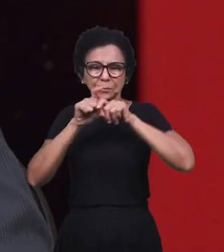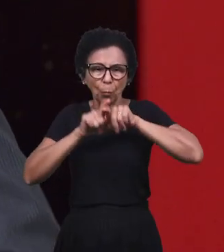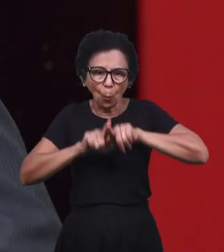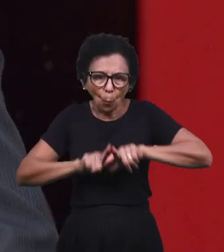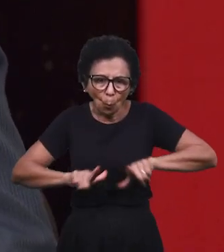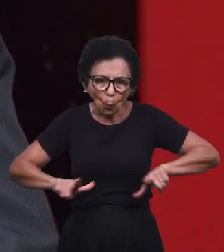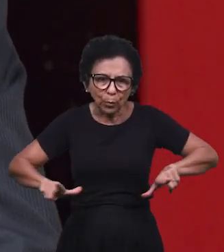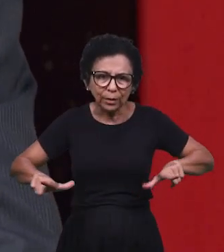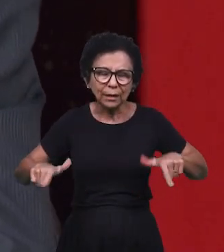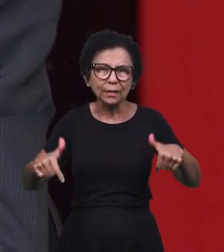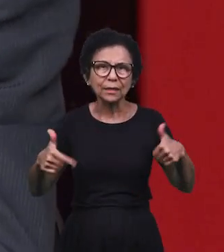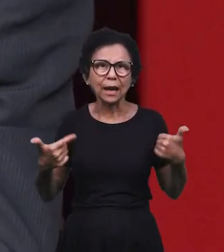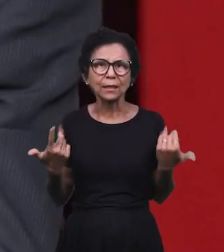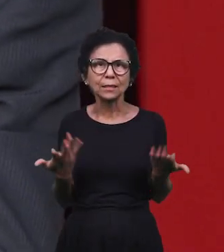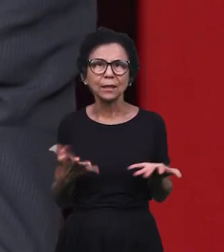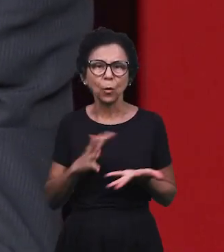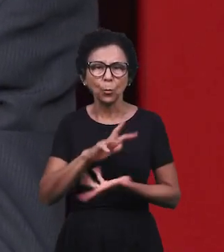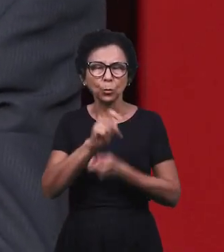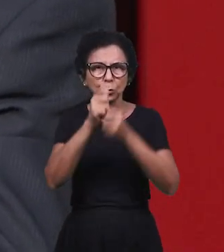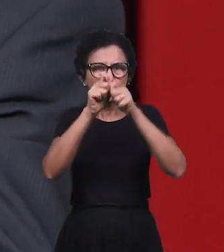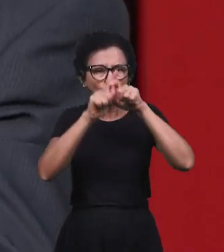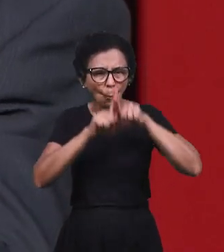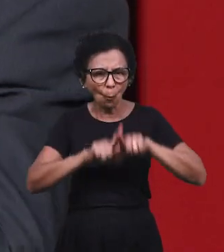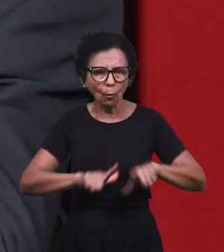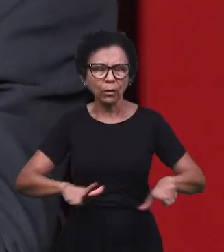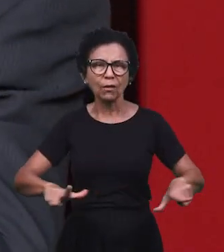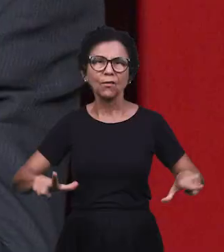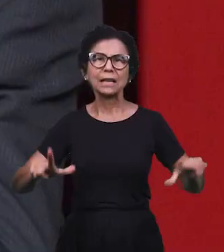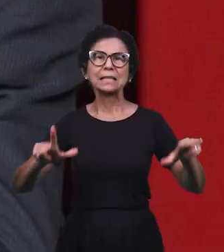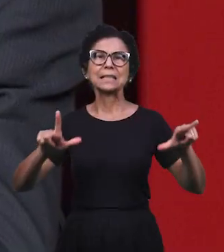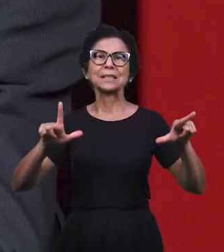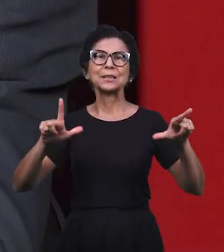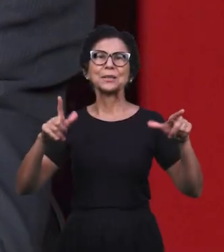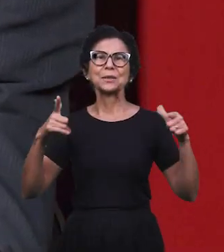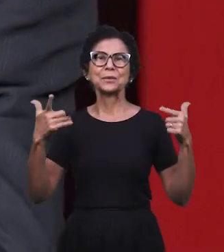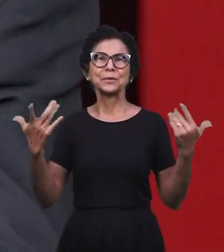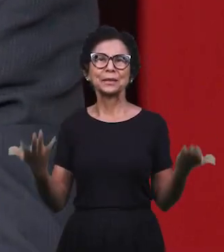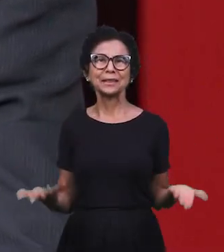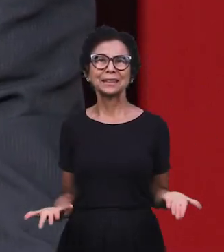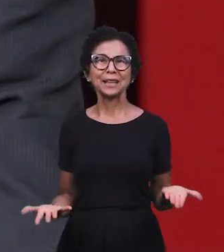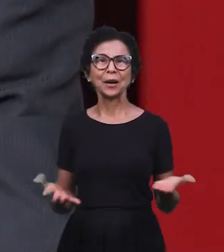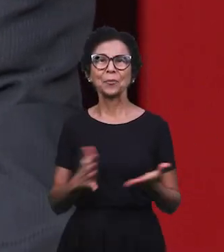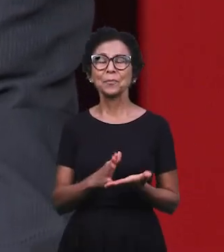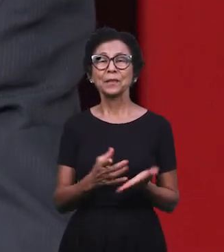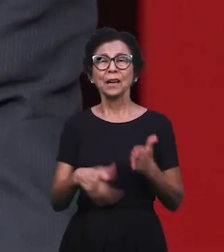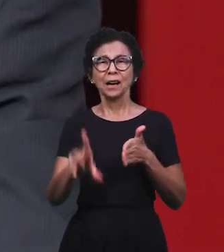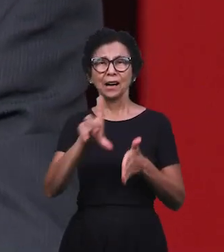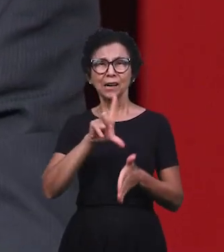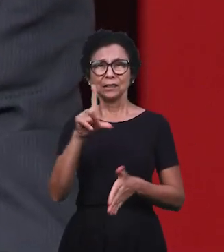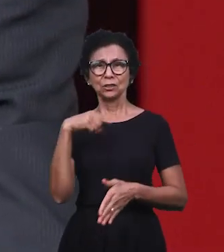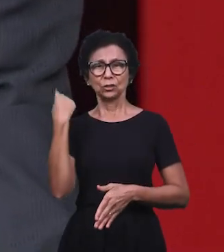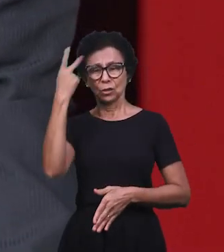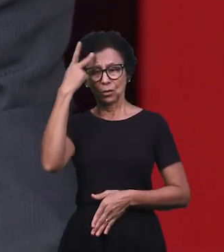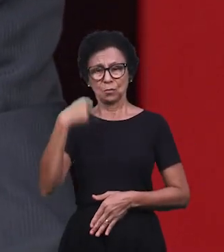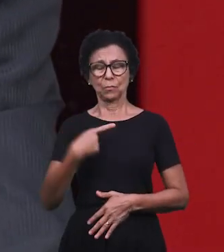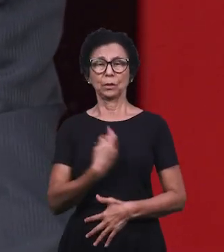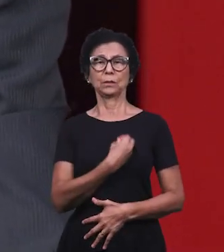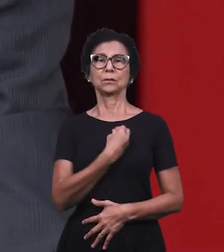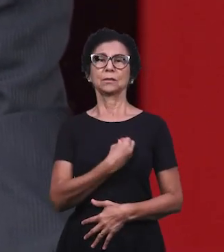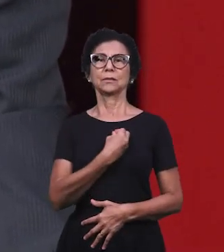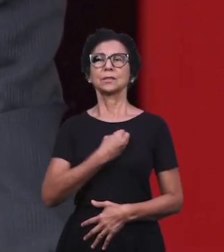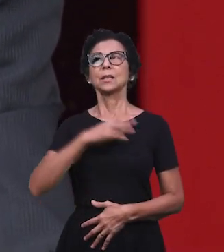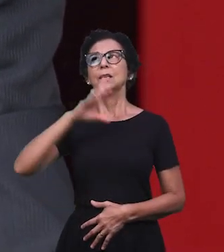né? E a eleição de Deus para a vida do homem, que antes mesmo de nós existirmos, ele já havia determinado,